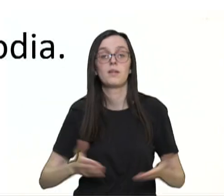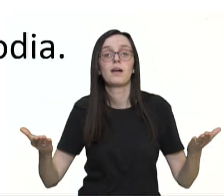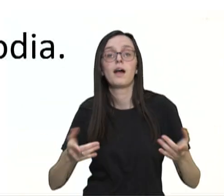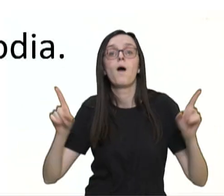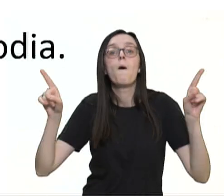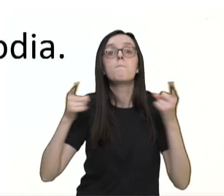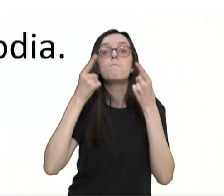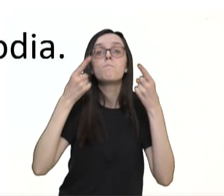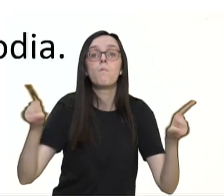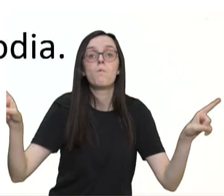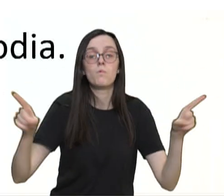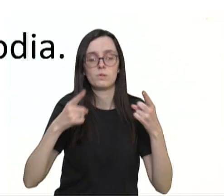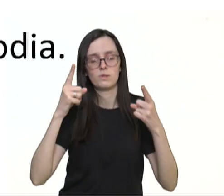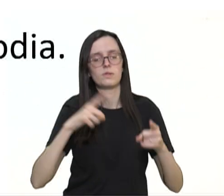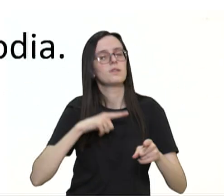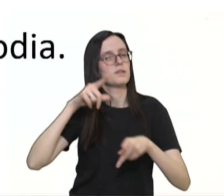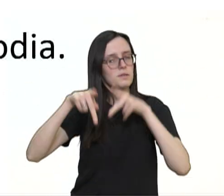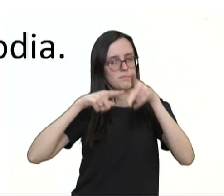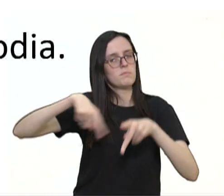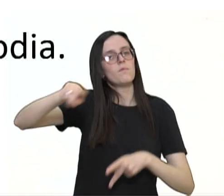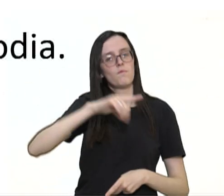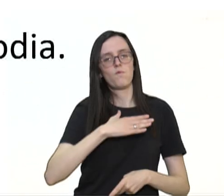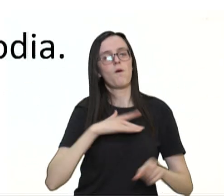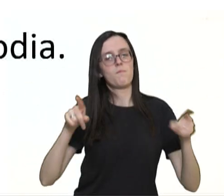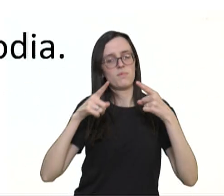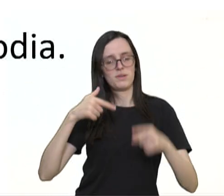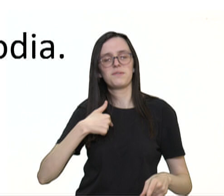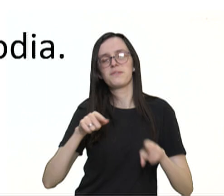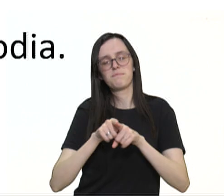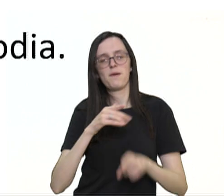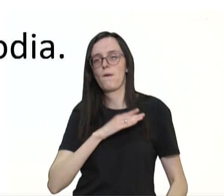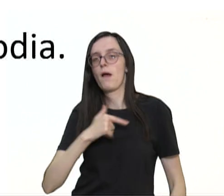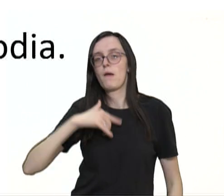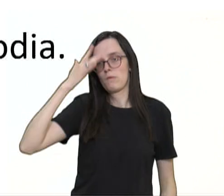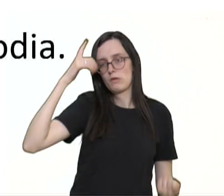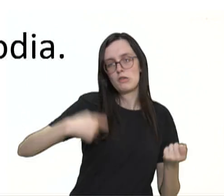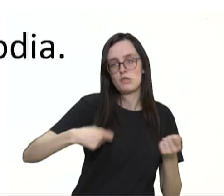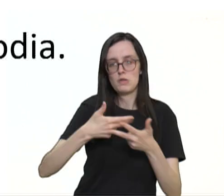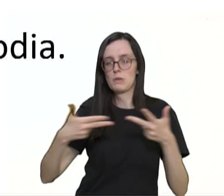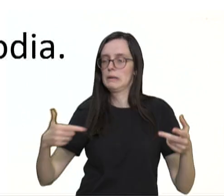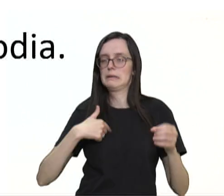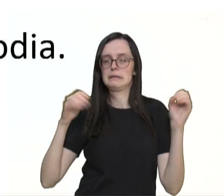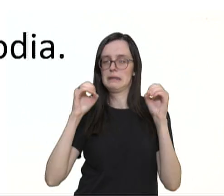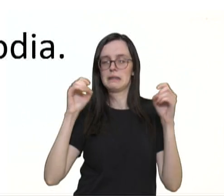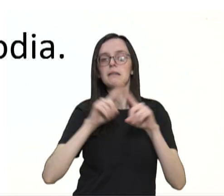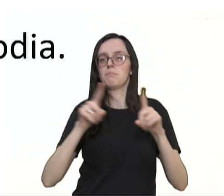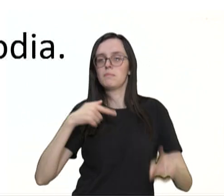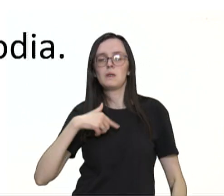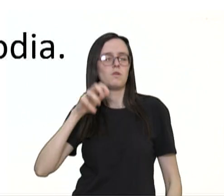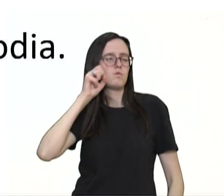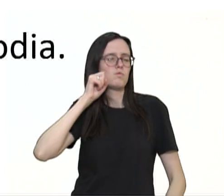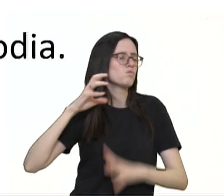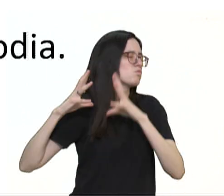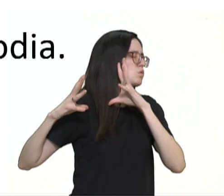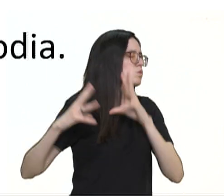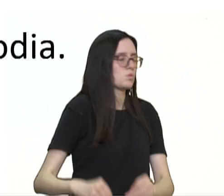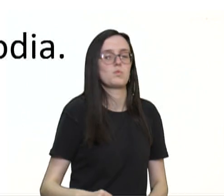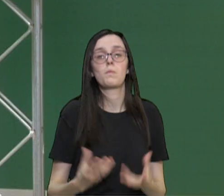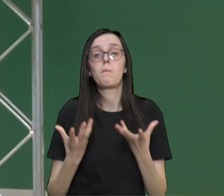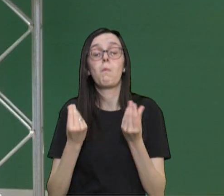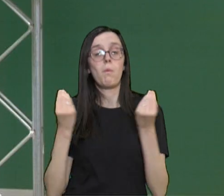Música. Música, tem um povo aí que adora música. Eu também adoro música, não sei tocar nada, mas eu escuto de tudo,